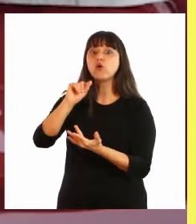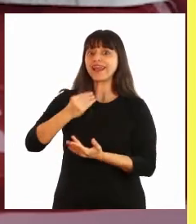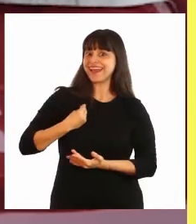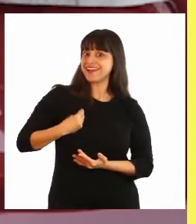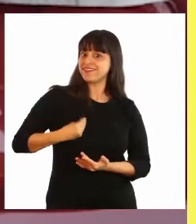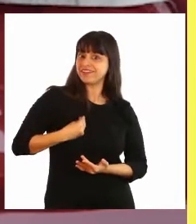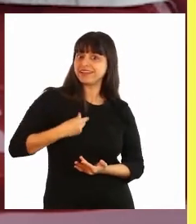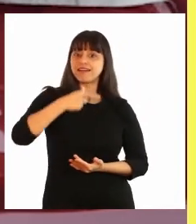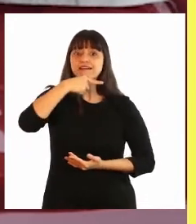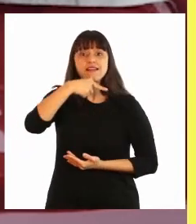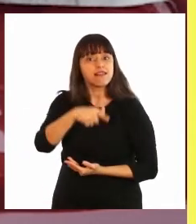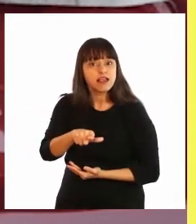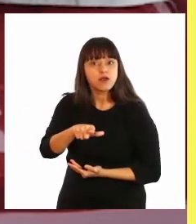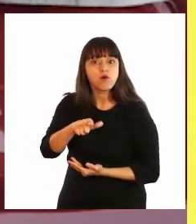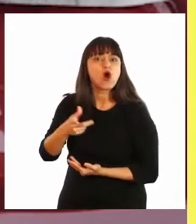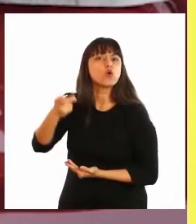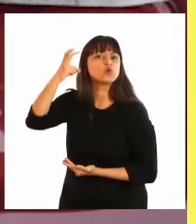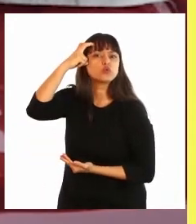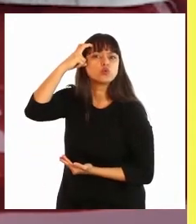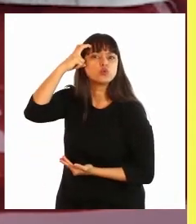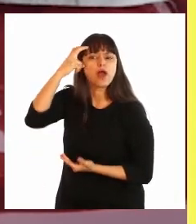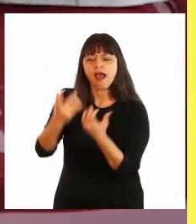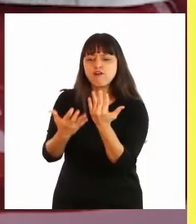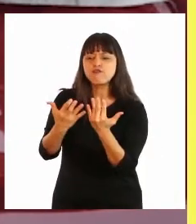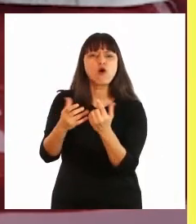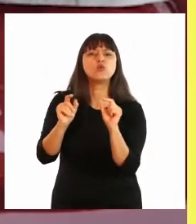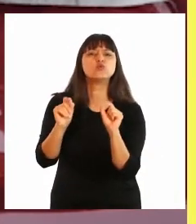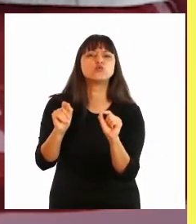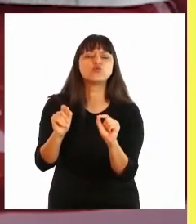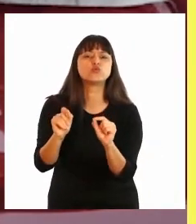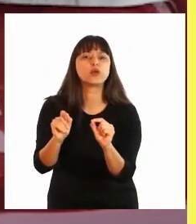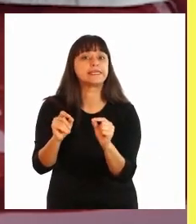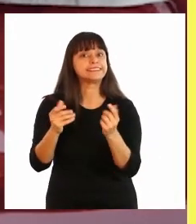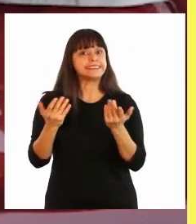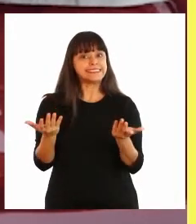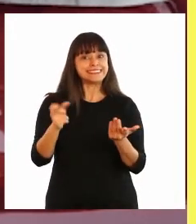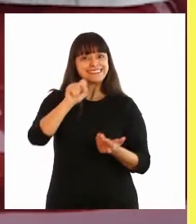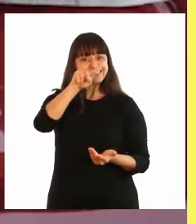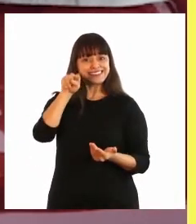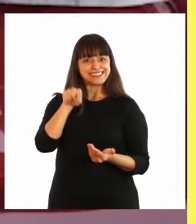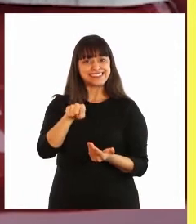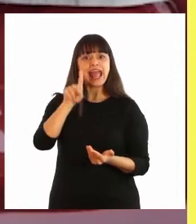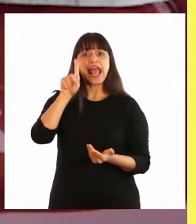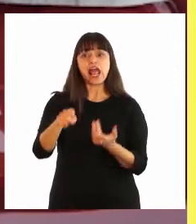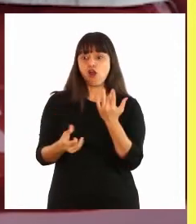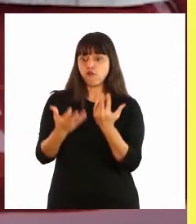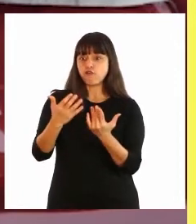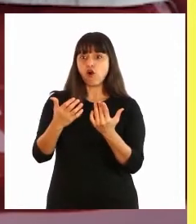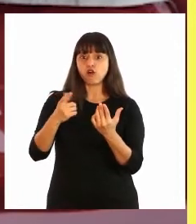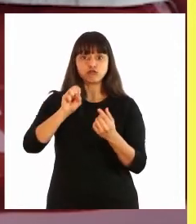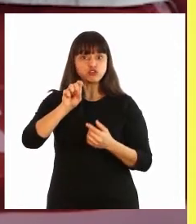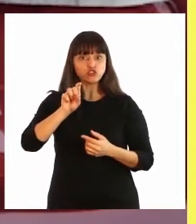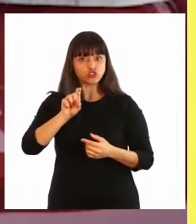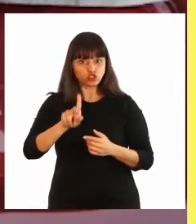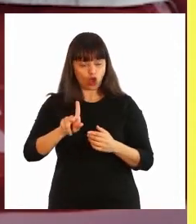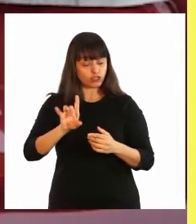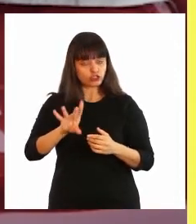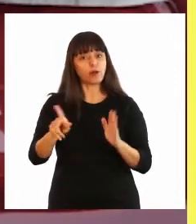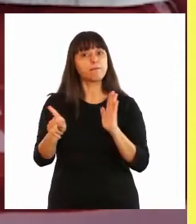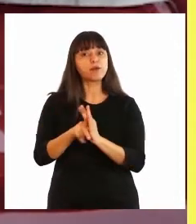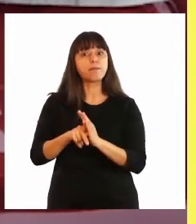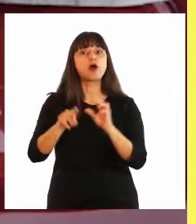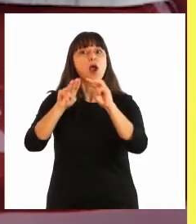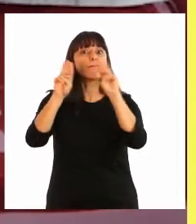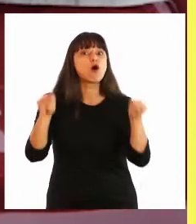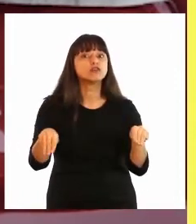nossas línguas, na nossa cultura ou aonde, né? Então não é um fogo que habita só esse museu, porque